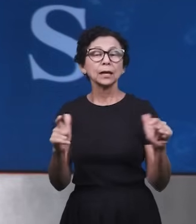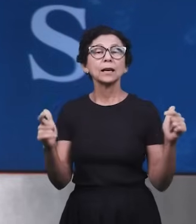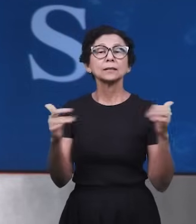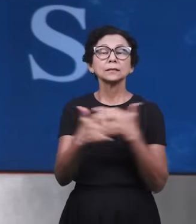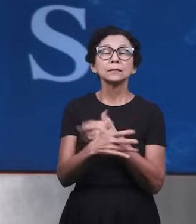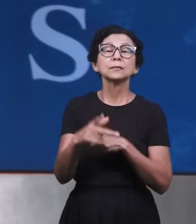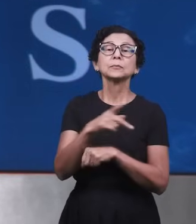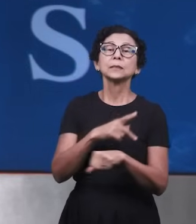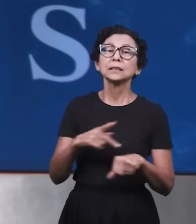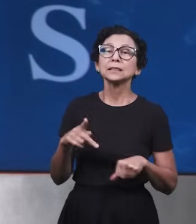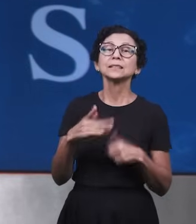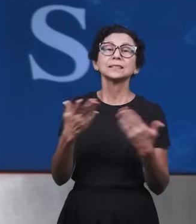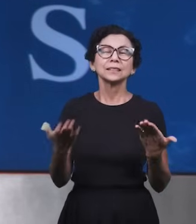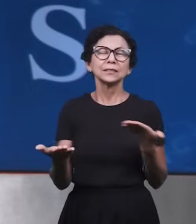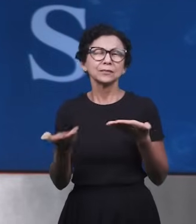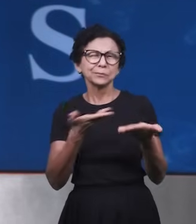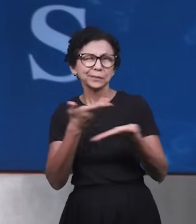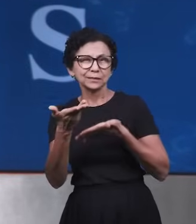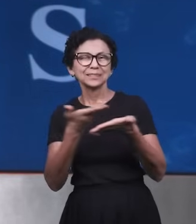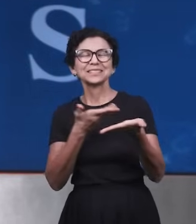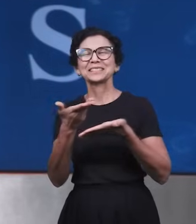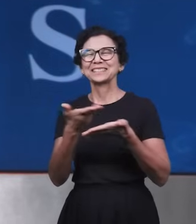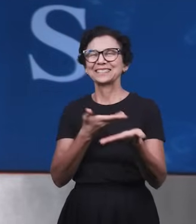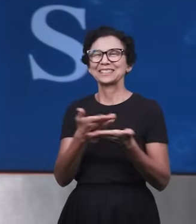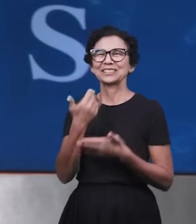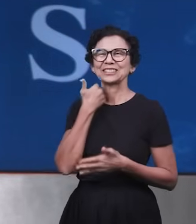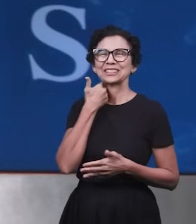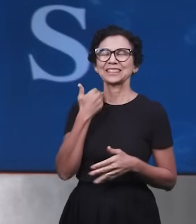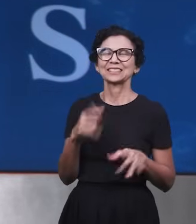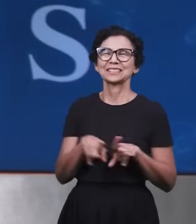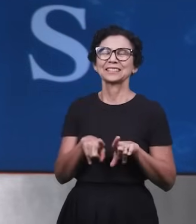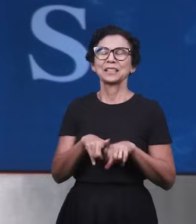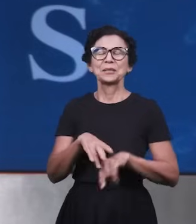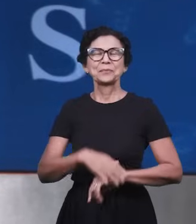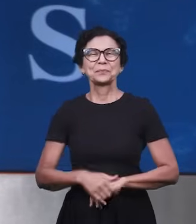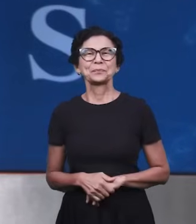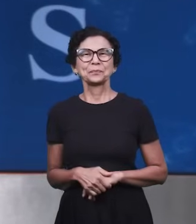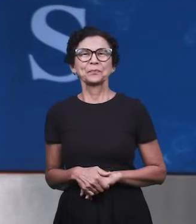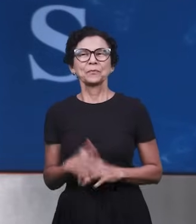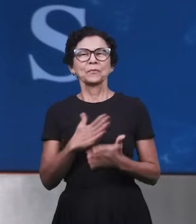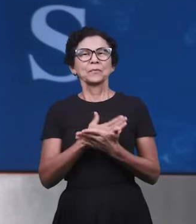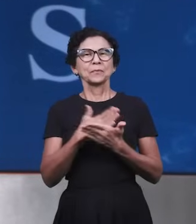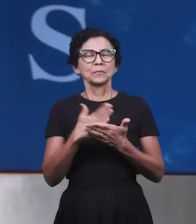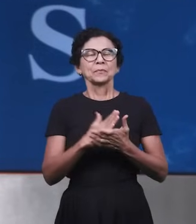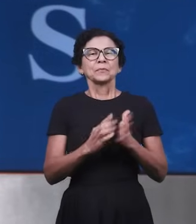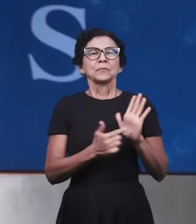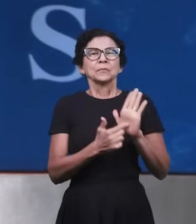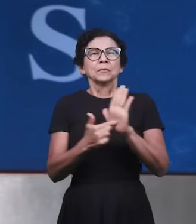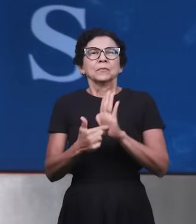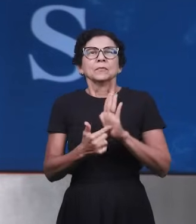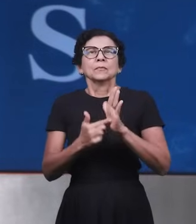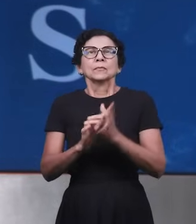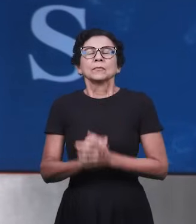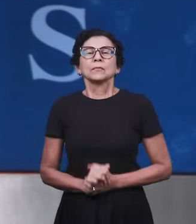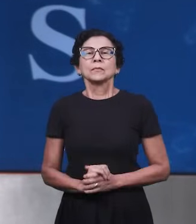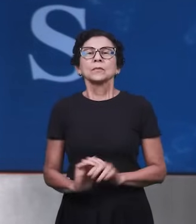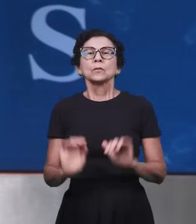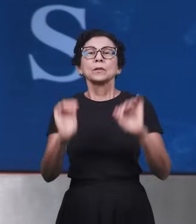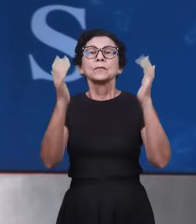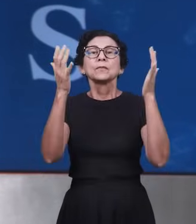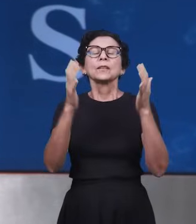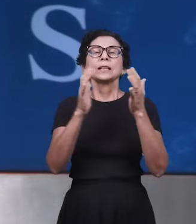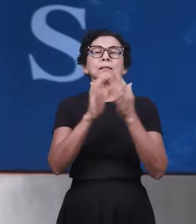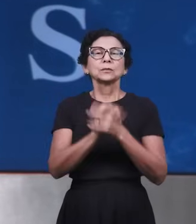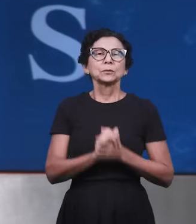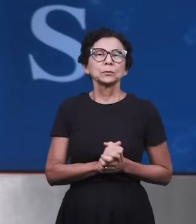né? Isso, vamos interagir aqui no chat também. E nós vamos começar essa edição falando desse evento que envolve os nossos queridos